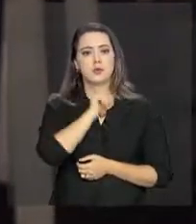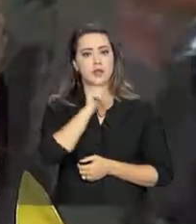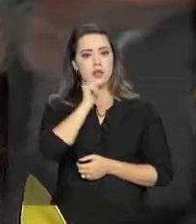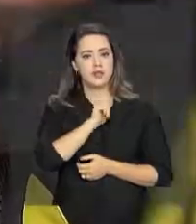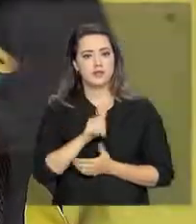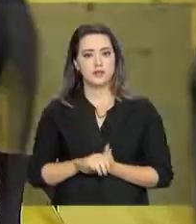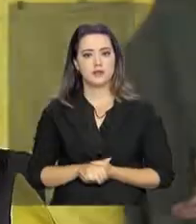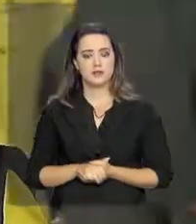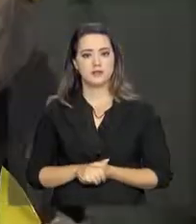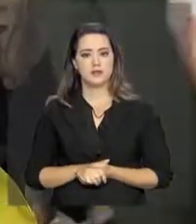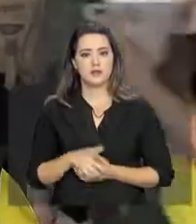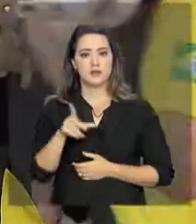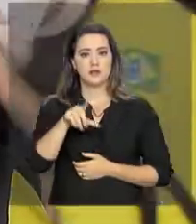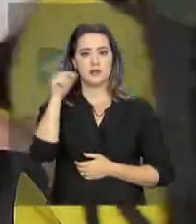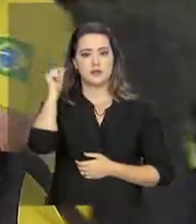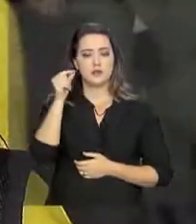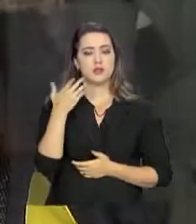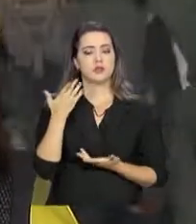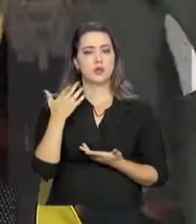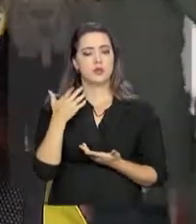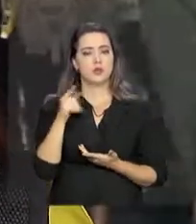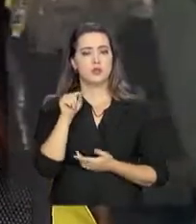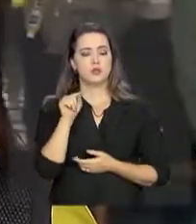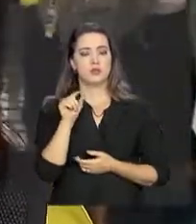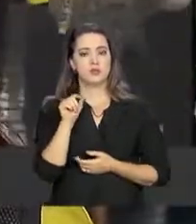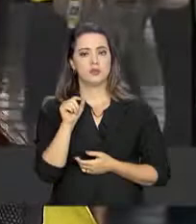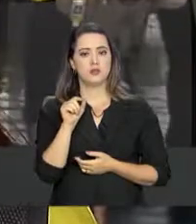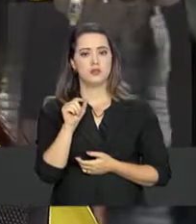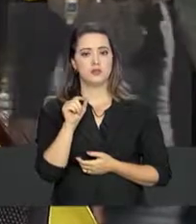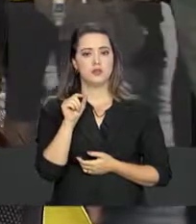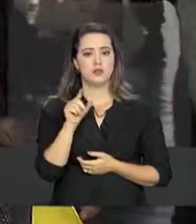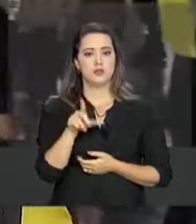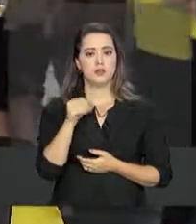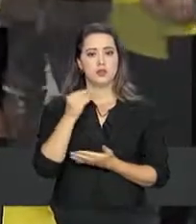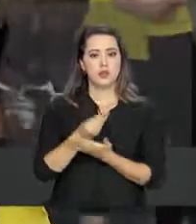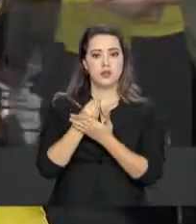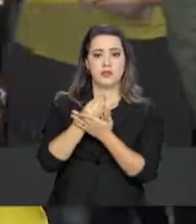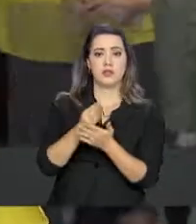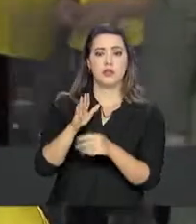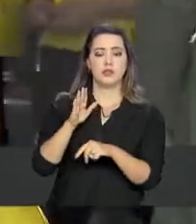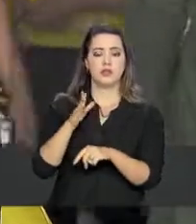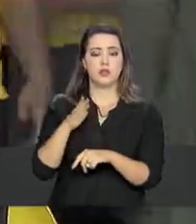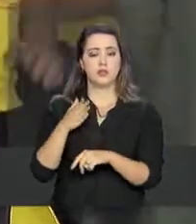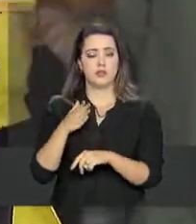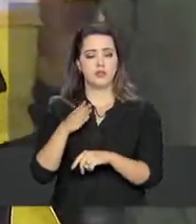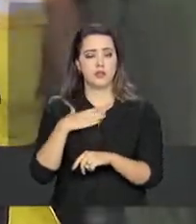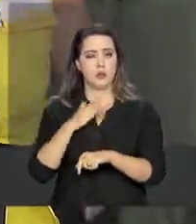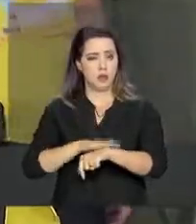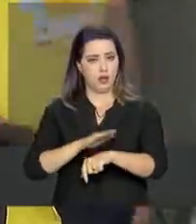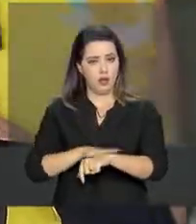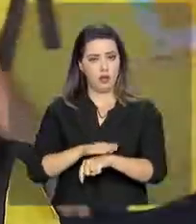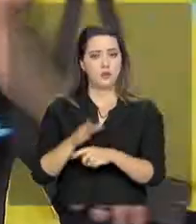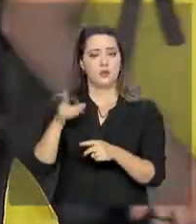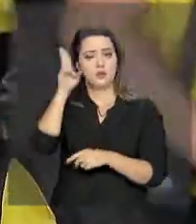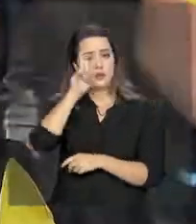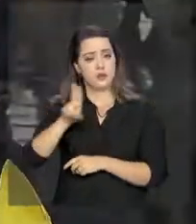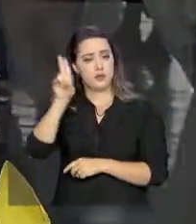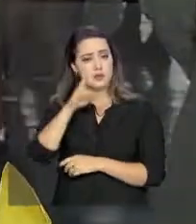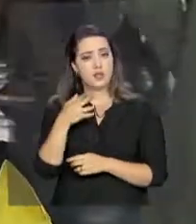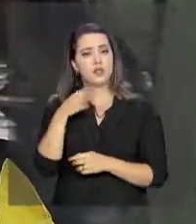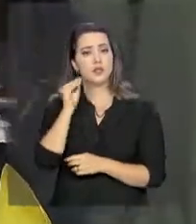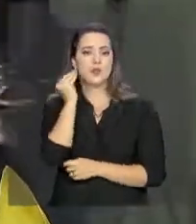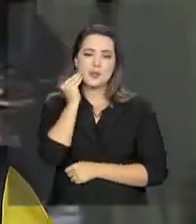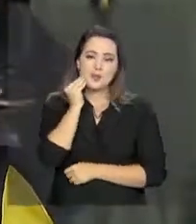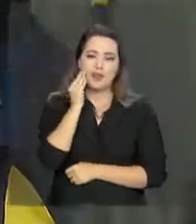mulheres. Decidi abdicar desse meu tempo na universidade para poder vivenciar toda essa experiência maravilhosa,